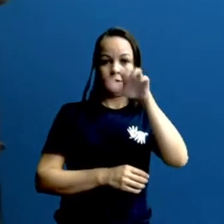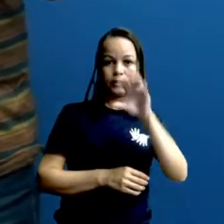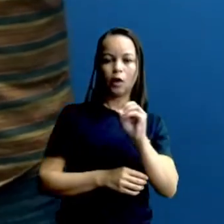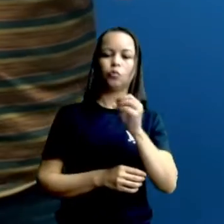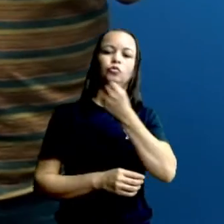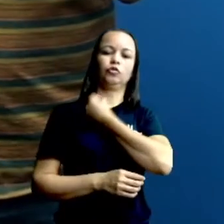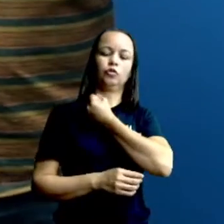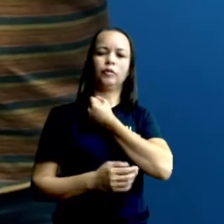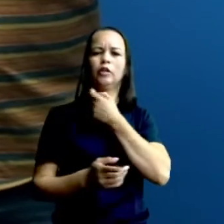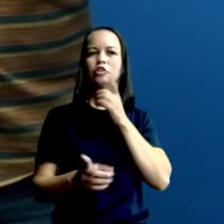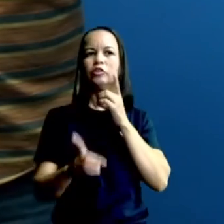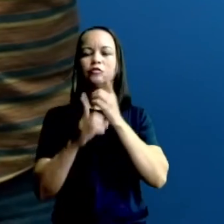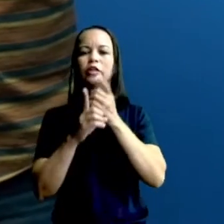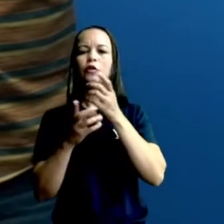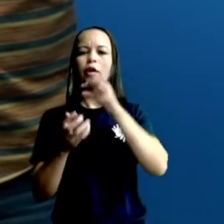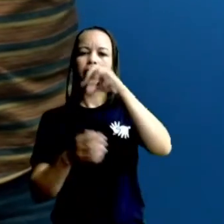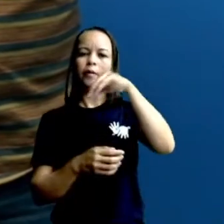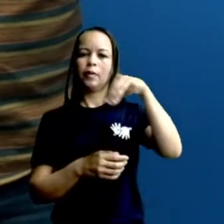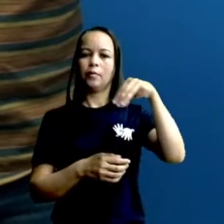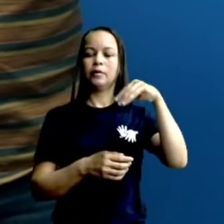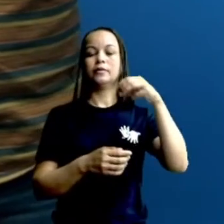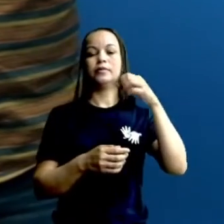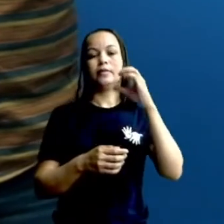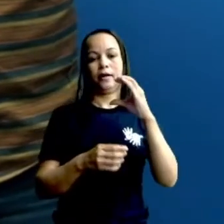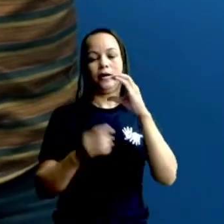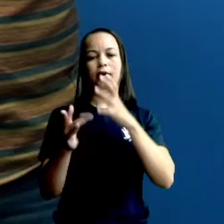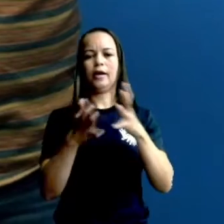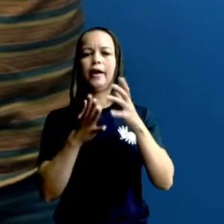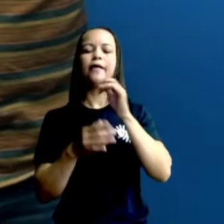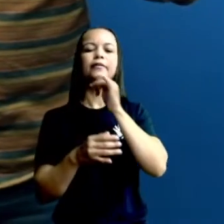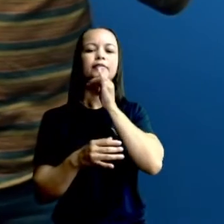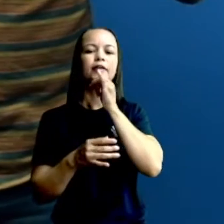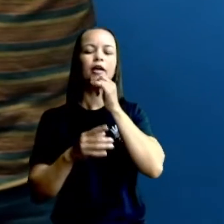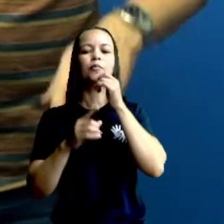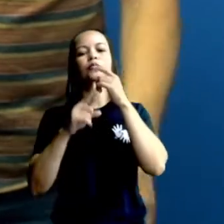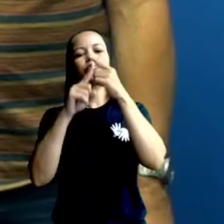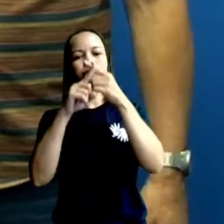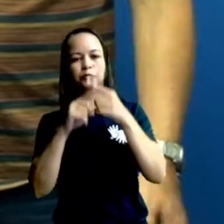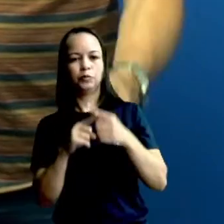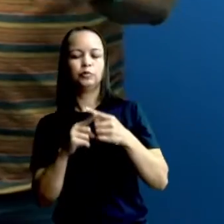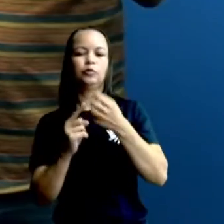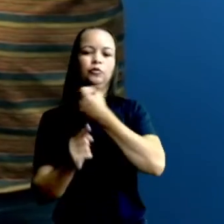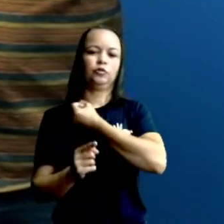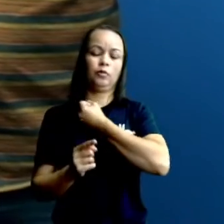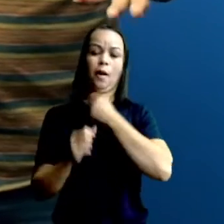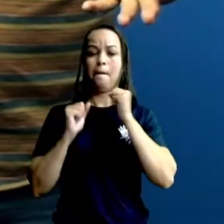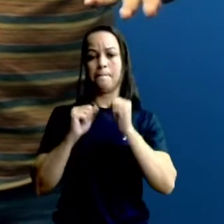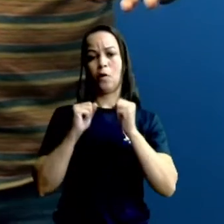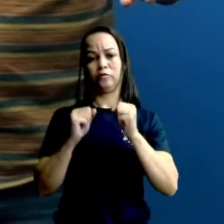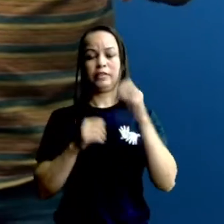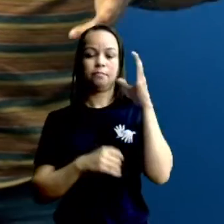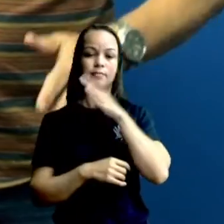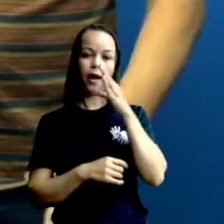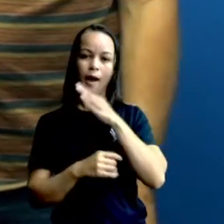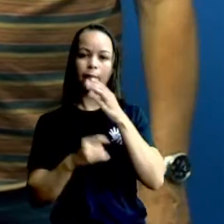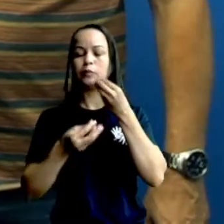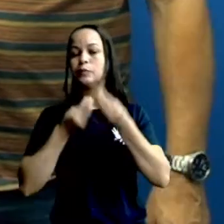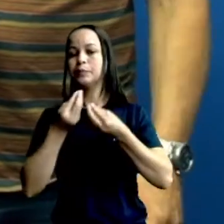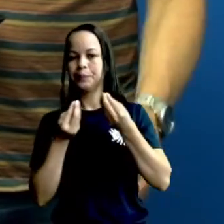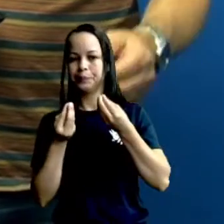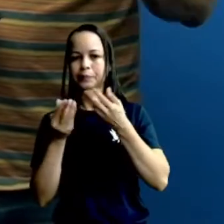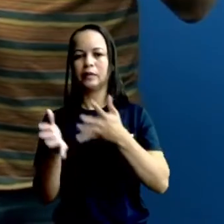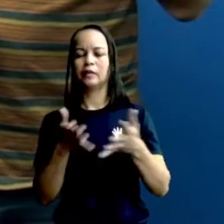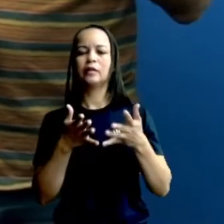gente achava o MMC pegando múltiplos, exemplos de múltiplos dos números. Mas a gente pode fazer mais rápido.